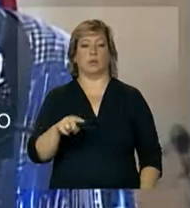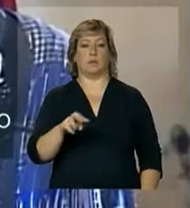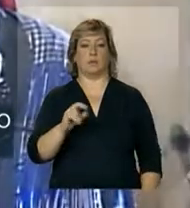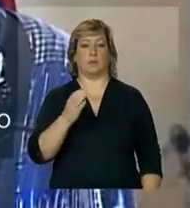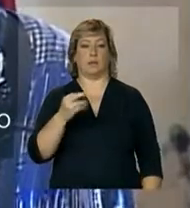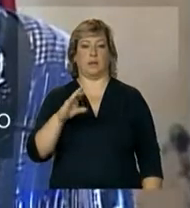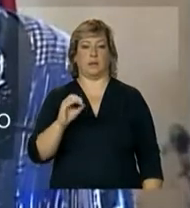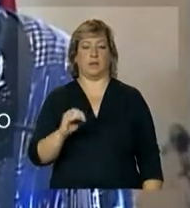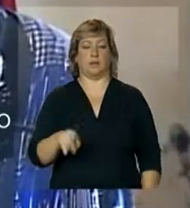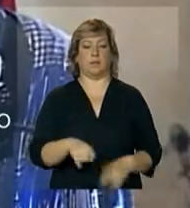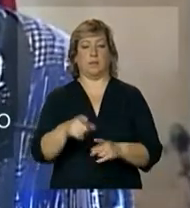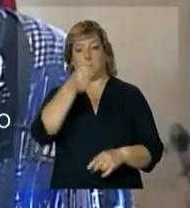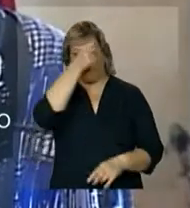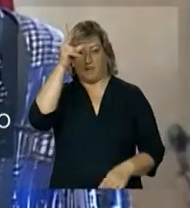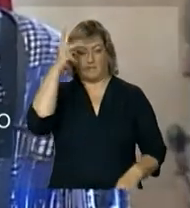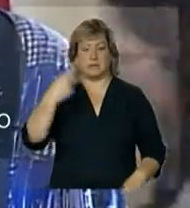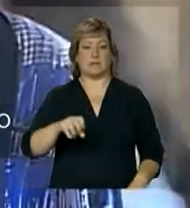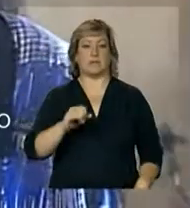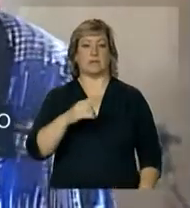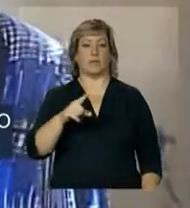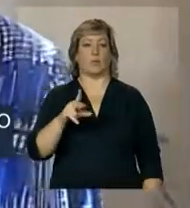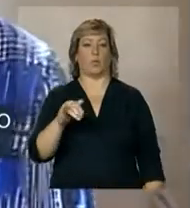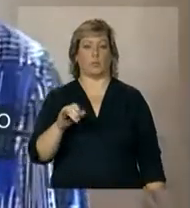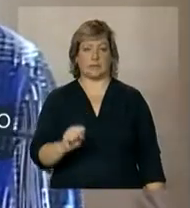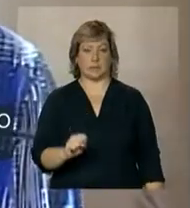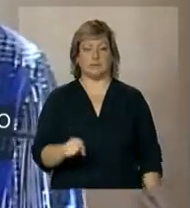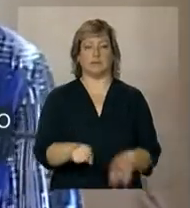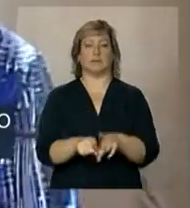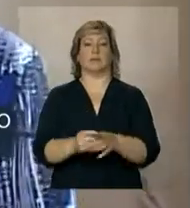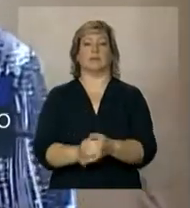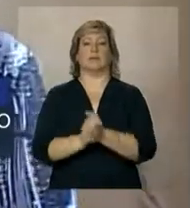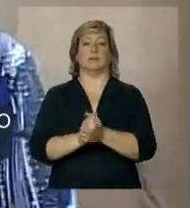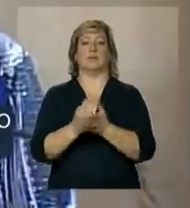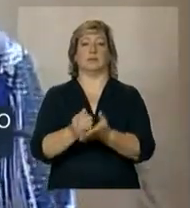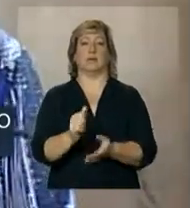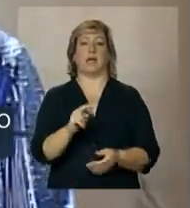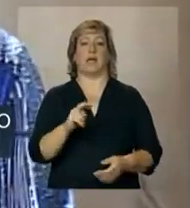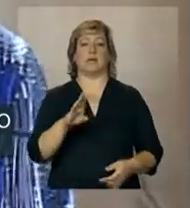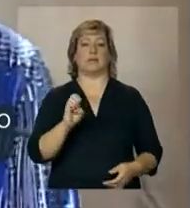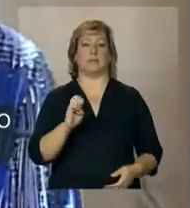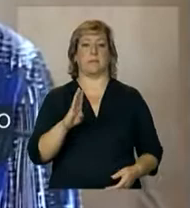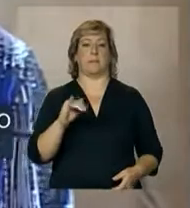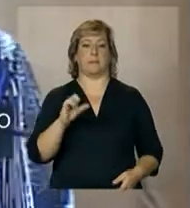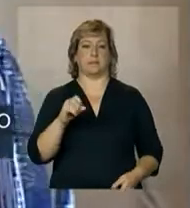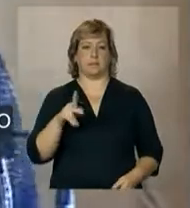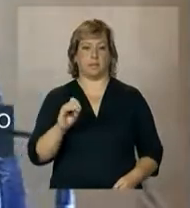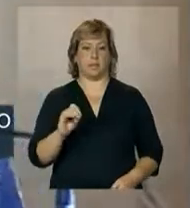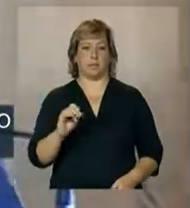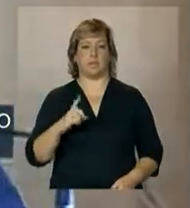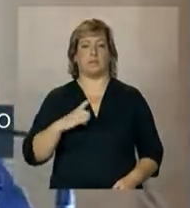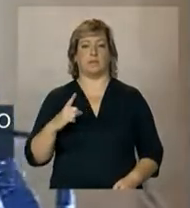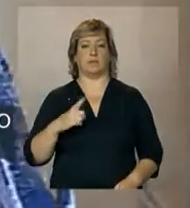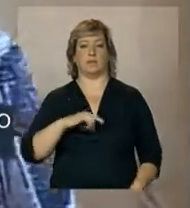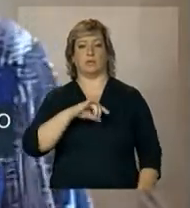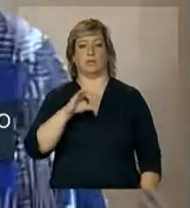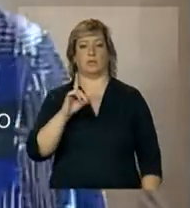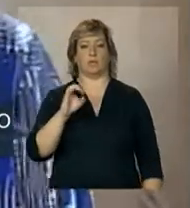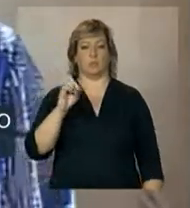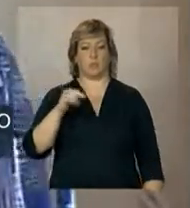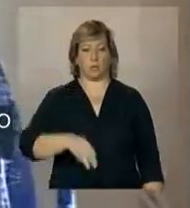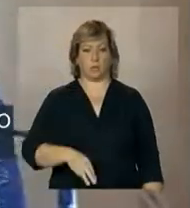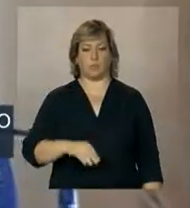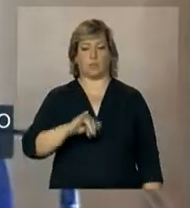Ribeiro Gonçalves, prefeito de São Luís. Cumprimentar o arcebispo de São Luís, Dom José Belisário da